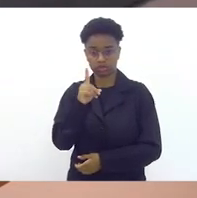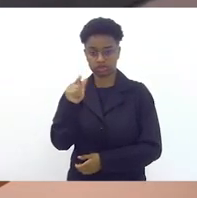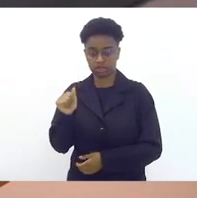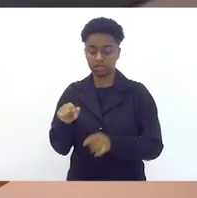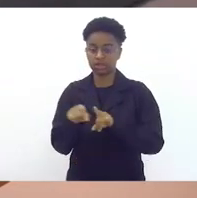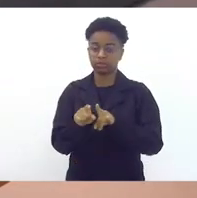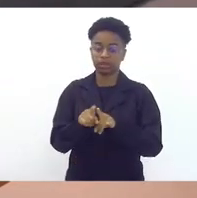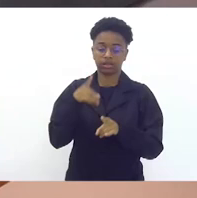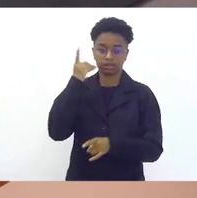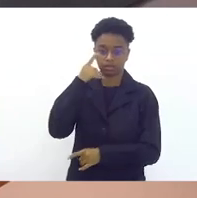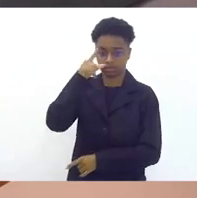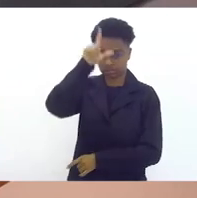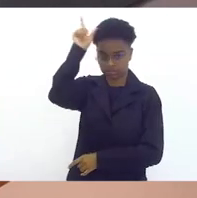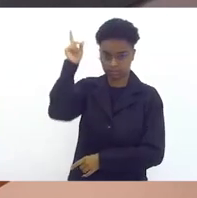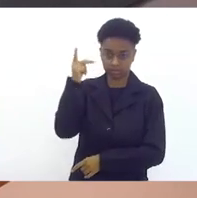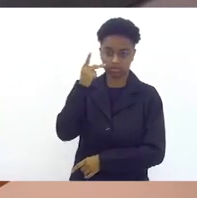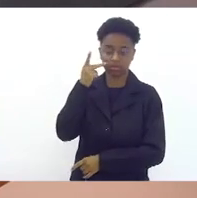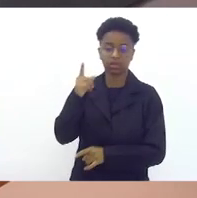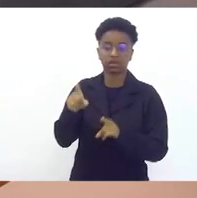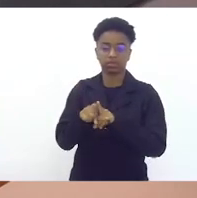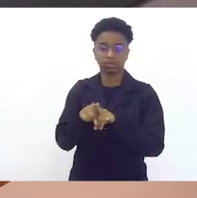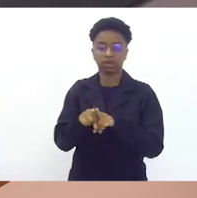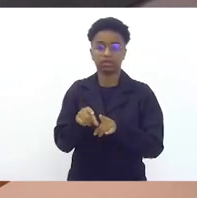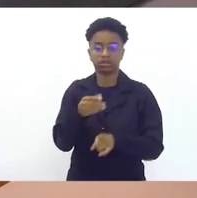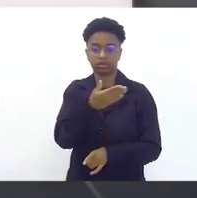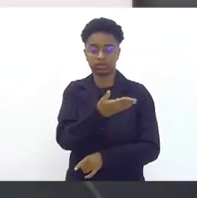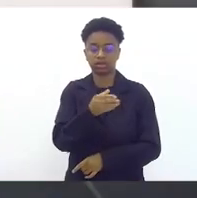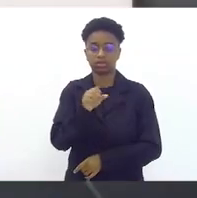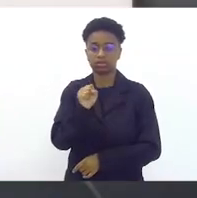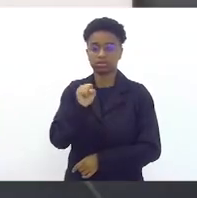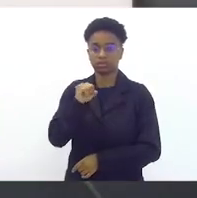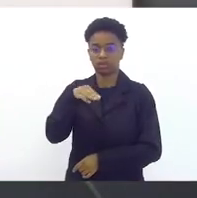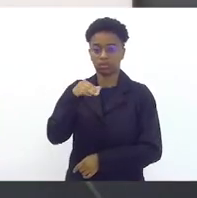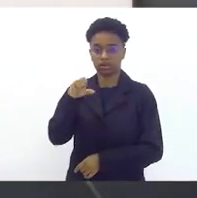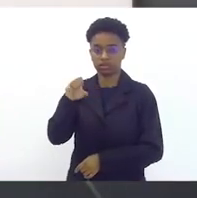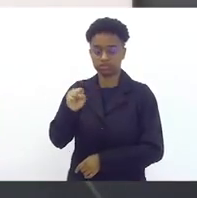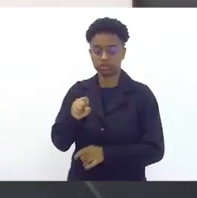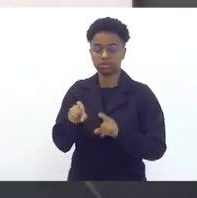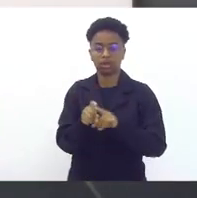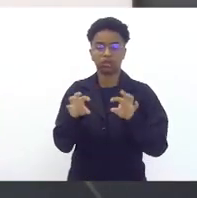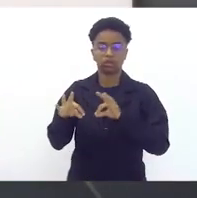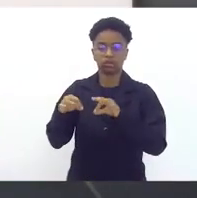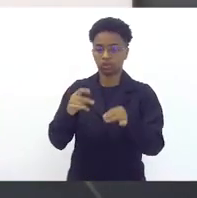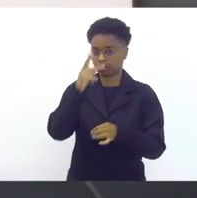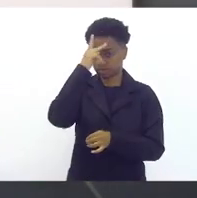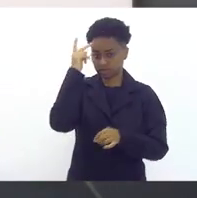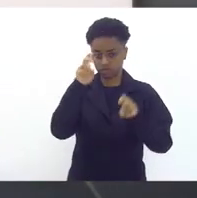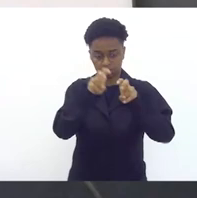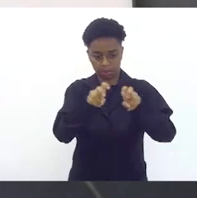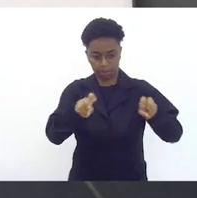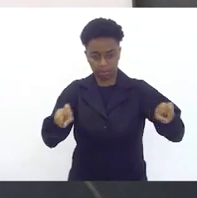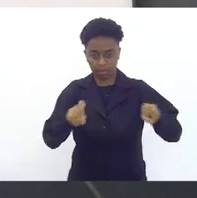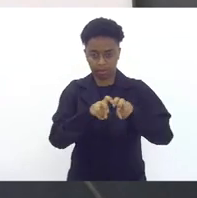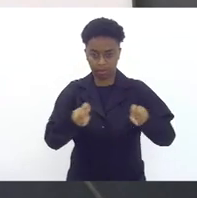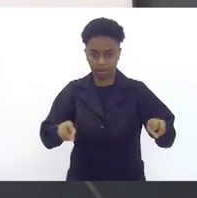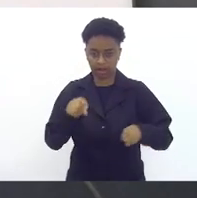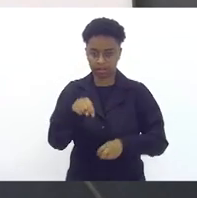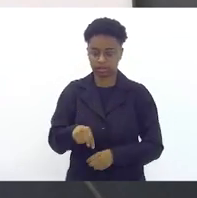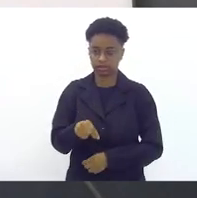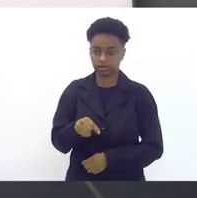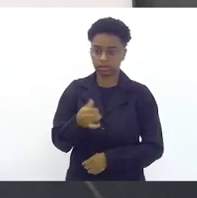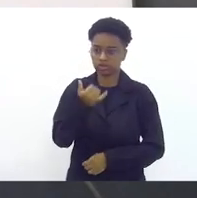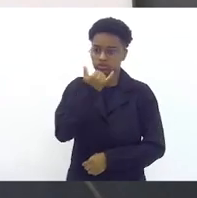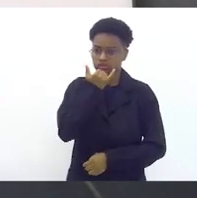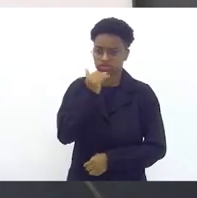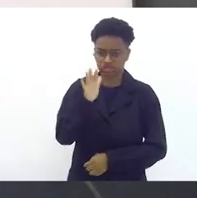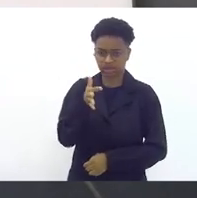doutor Simões, a superintendente de Recursos Humanos, Fátima Matheus, todos os companheiros e companheiras que aqui estão. Um minutinho, doutora Fátima já